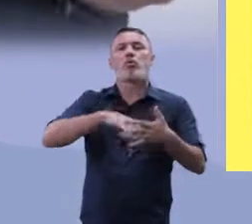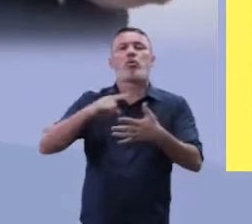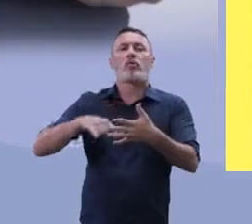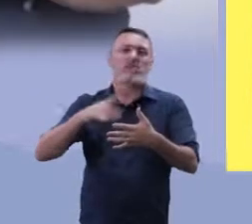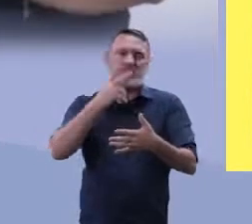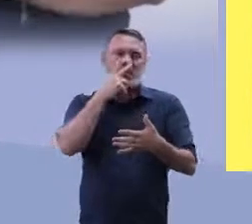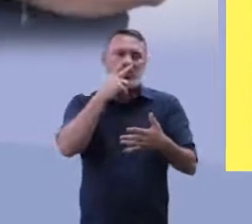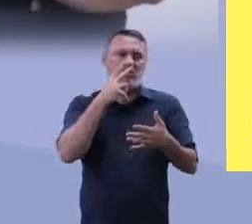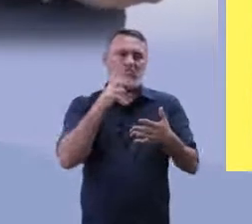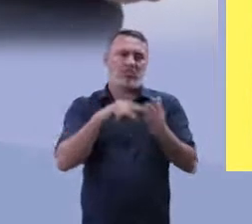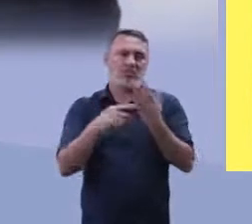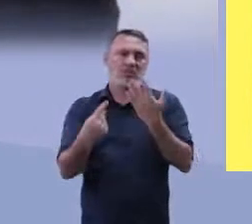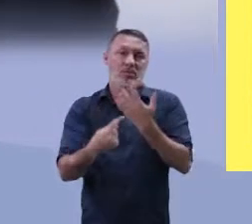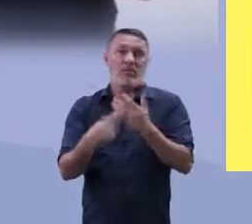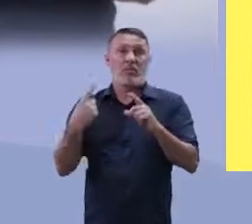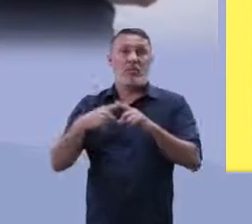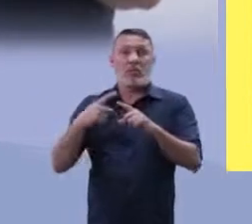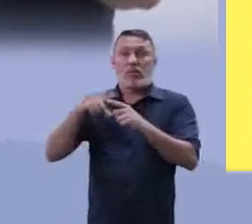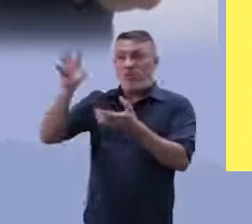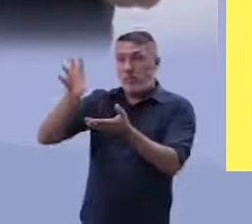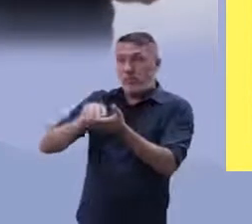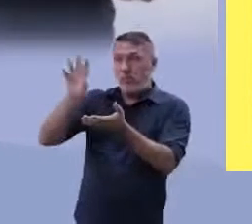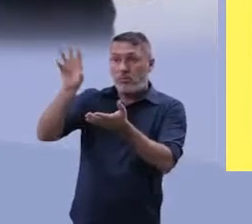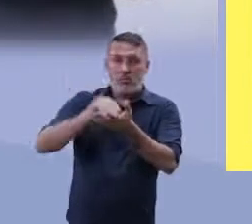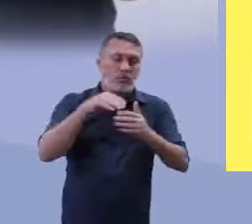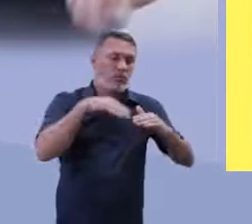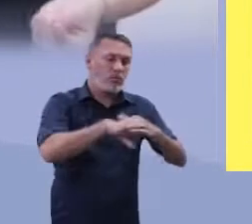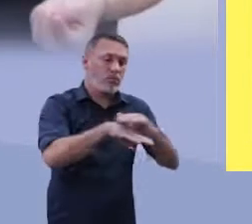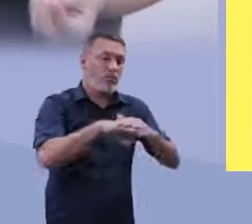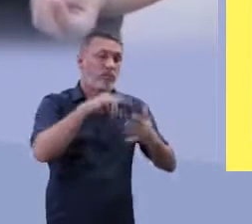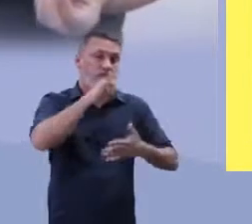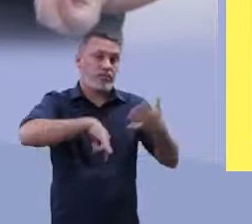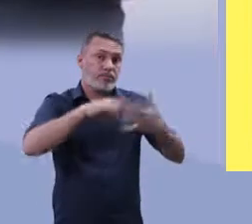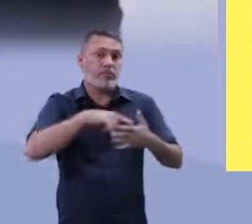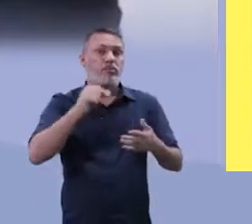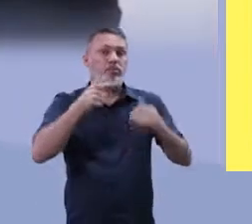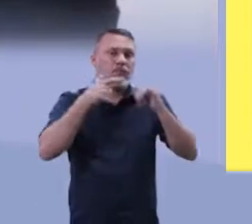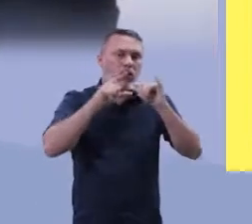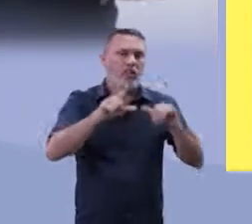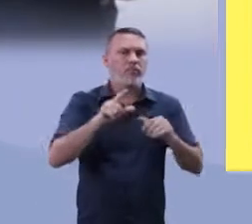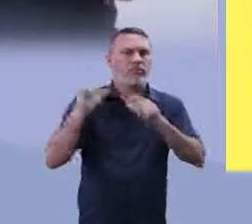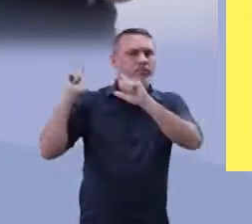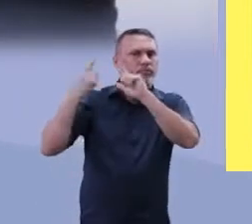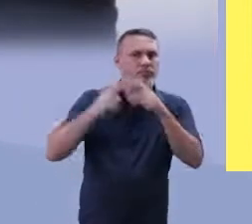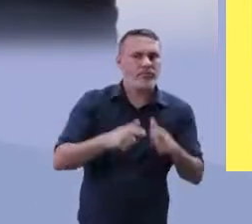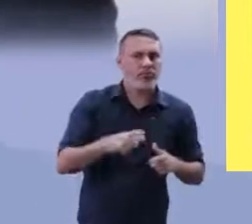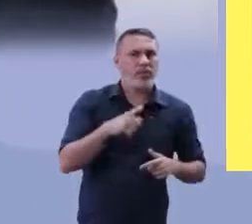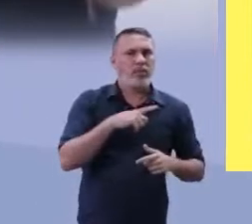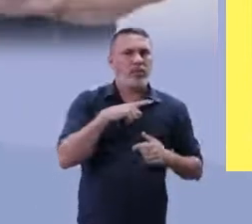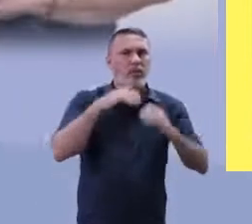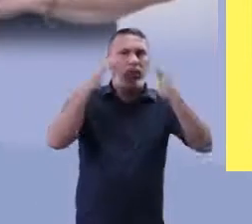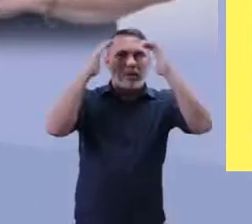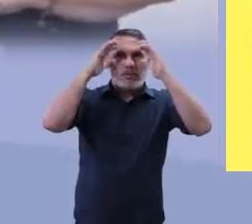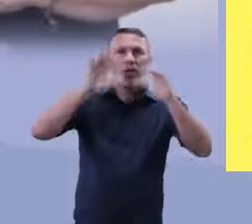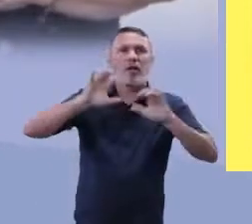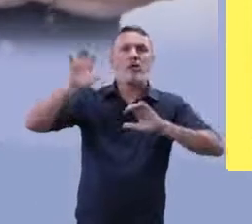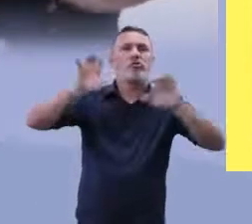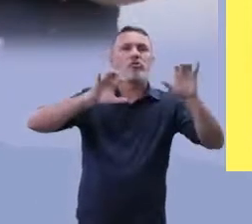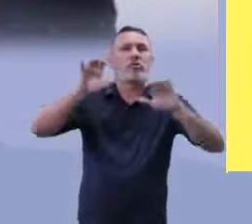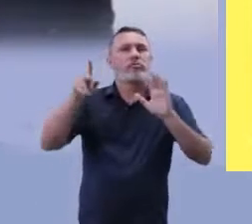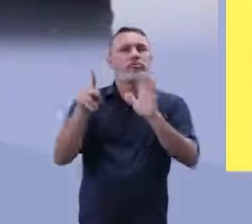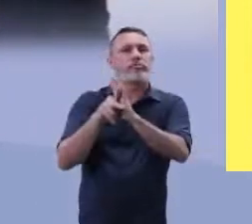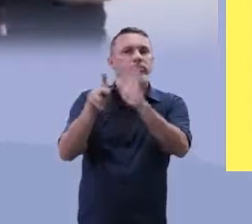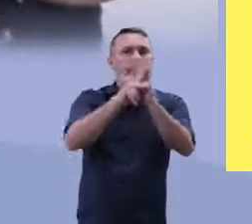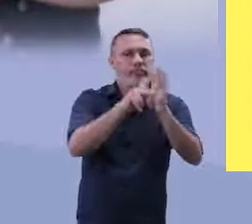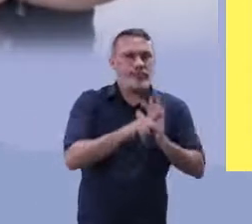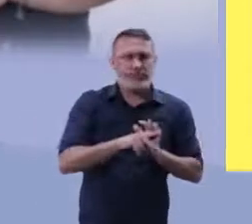vão documentar numa linguagem conservadora, ainda que simples, os regionalismos.